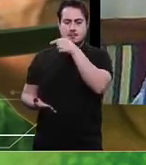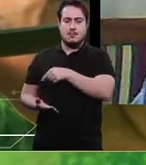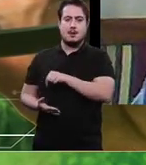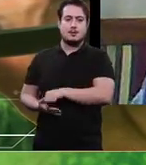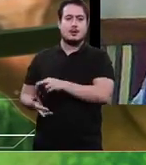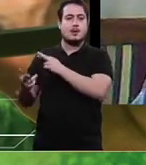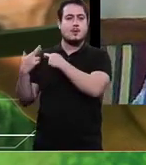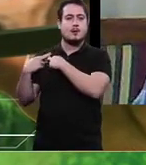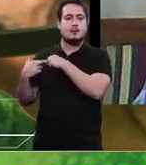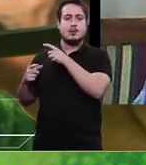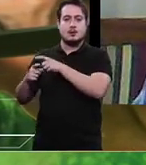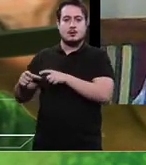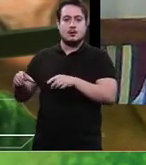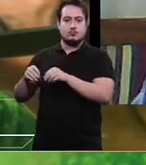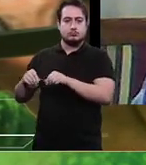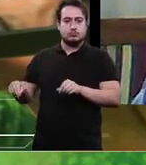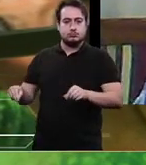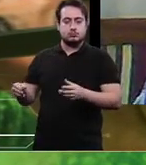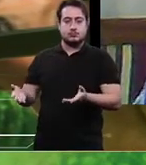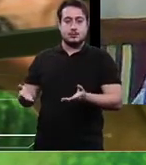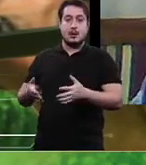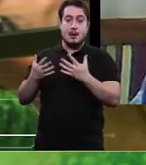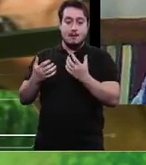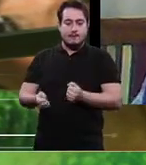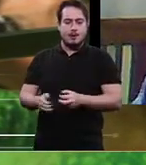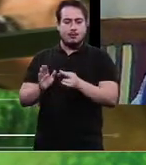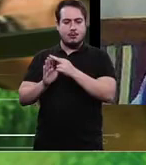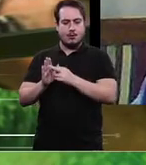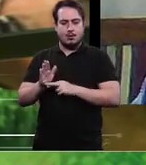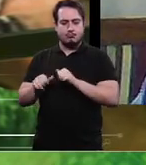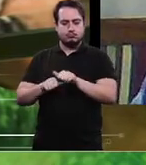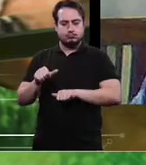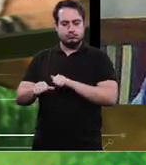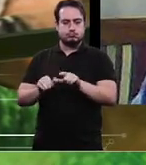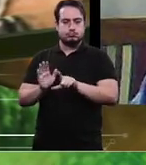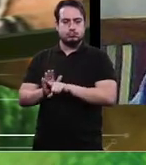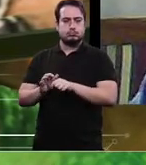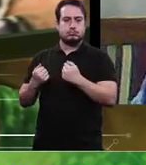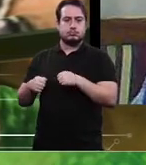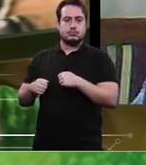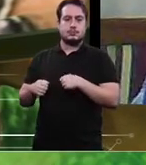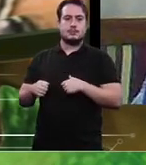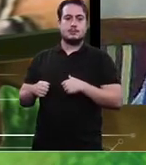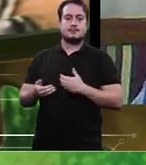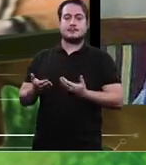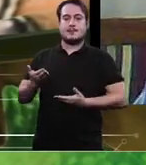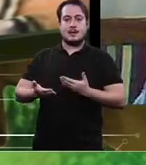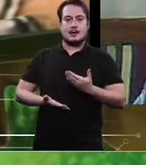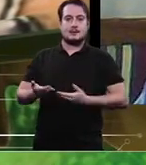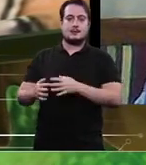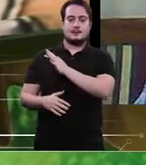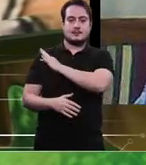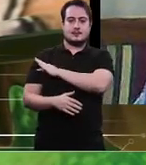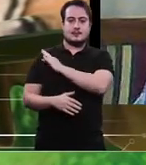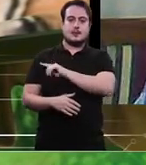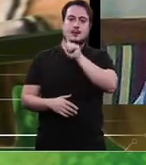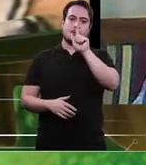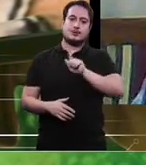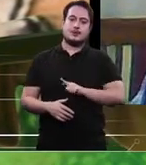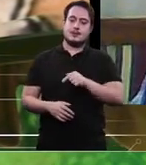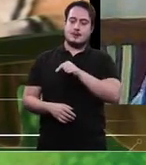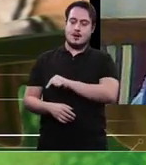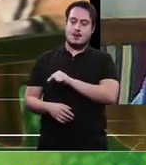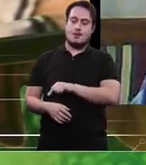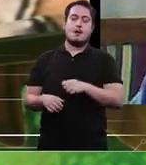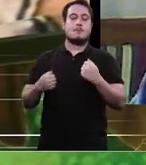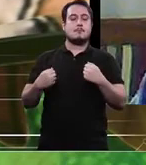é o responsável por ela, né? Vamos regularizar a terra. A gente precisa levar assistência técnica e gerencial à ponta.